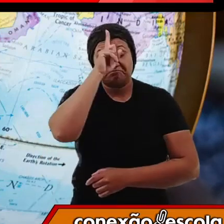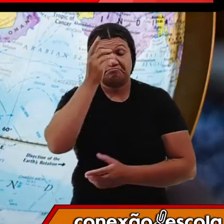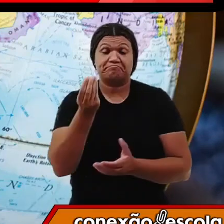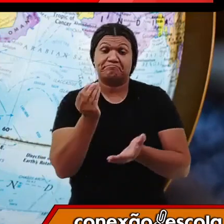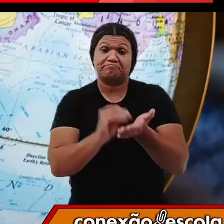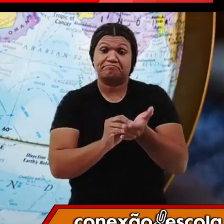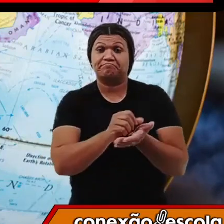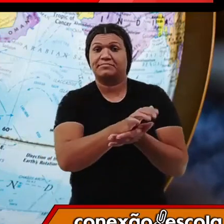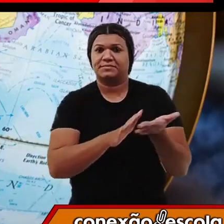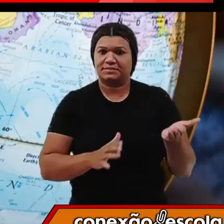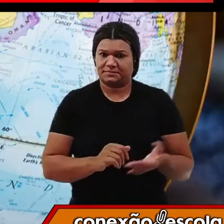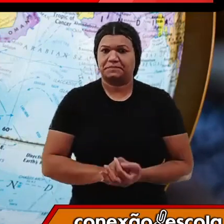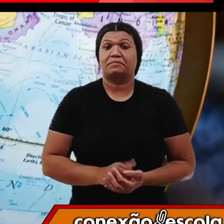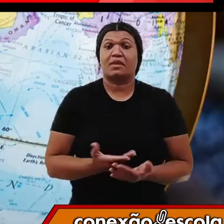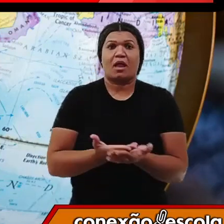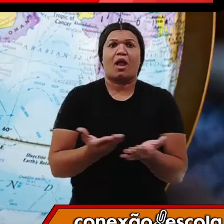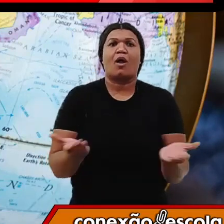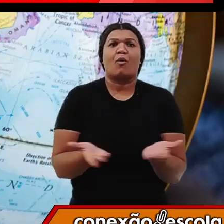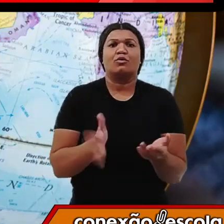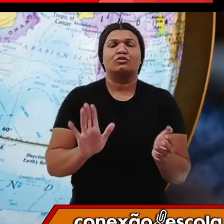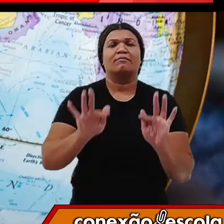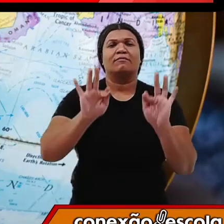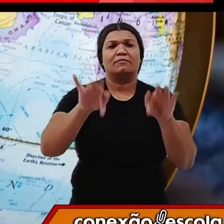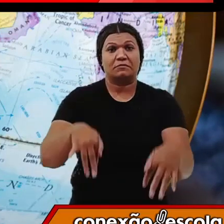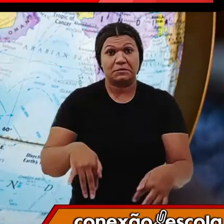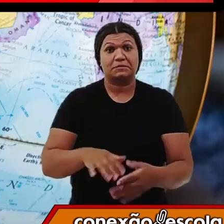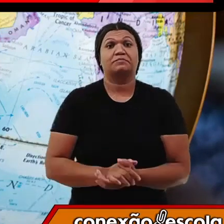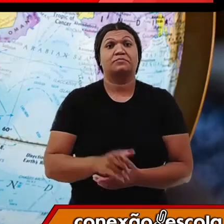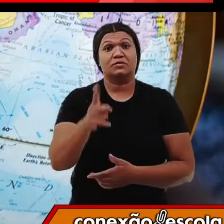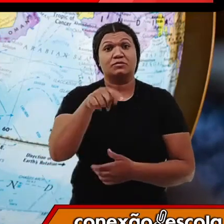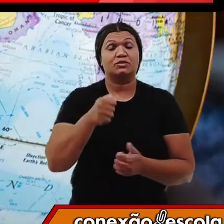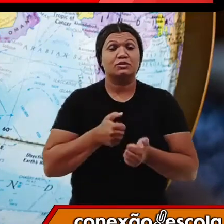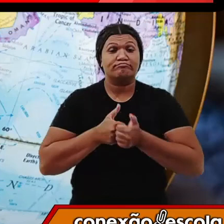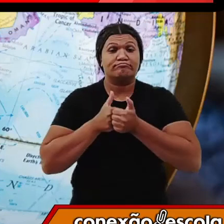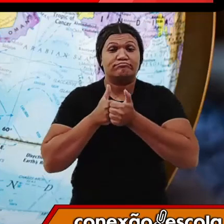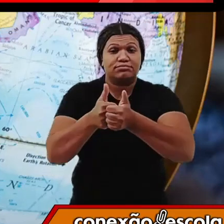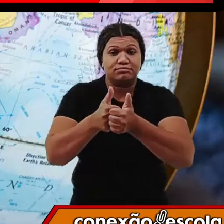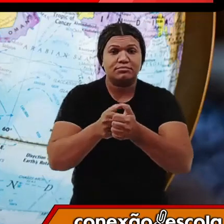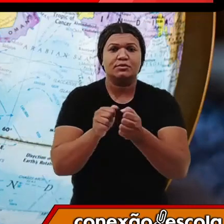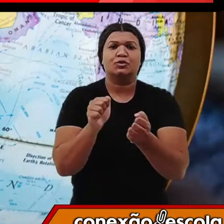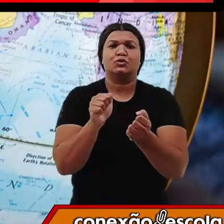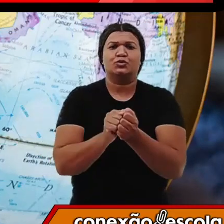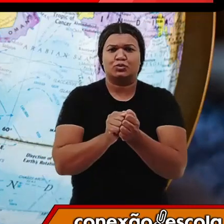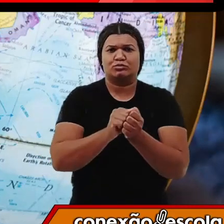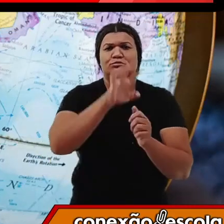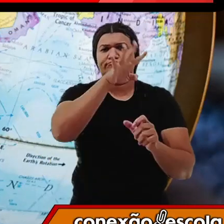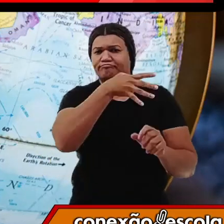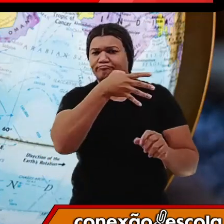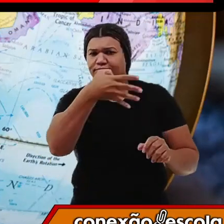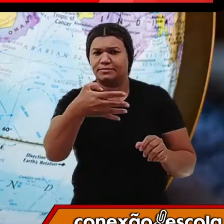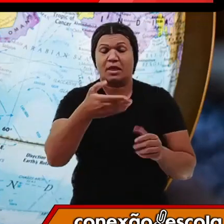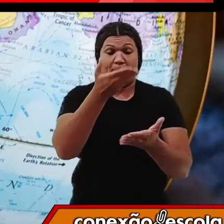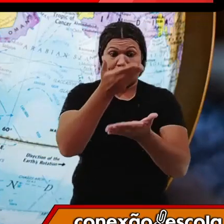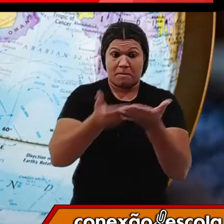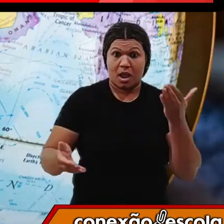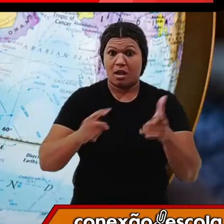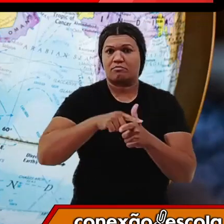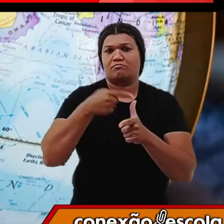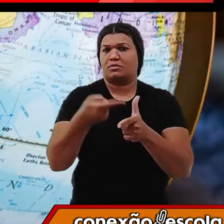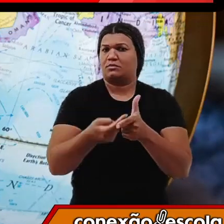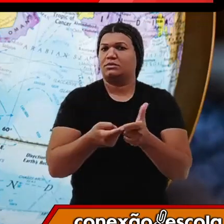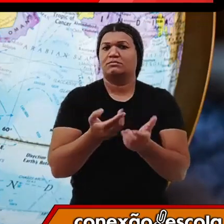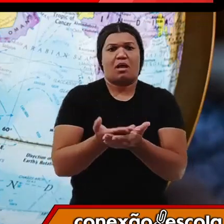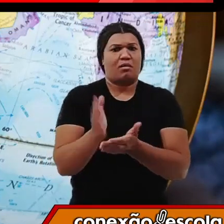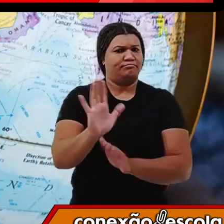de hoje vai ficando por aqui. Acompanhe aí a programação, não percam as nossas próximas